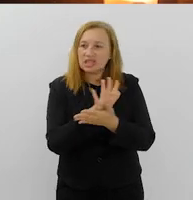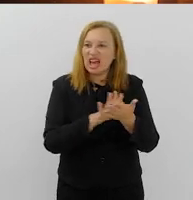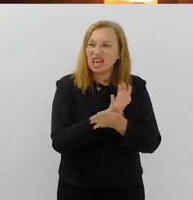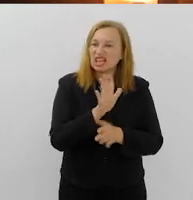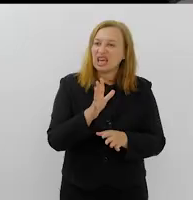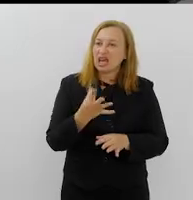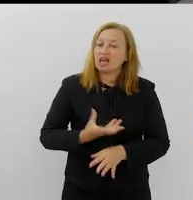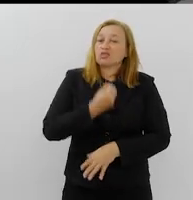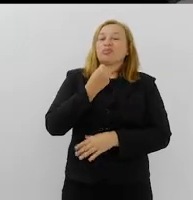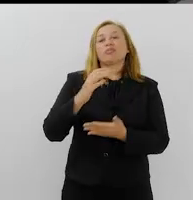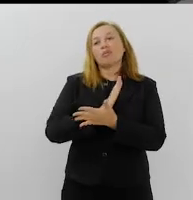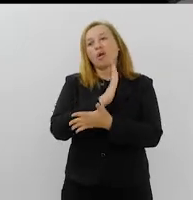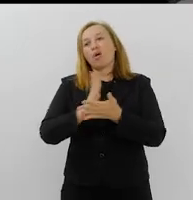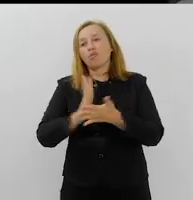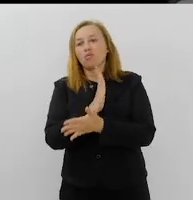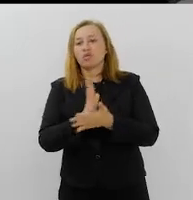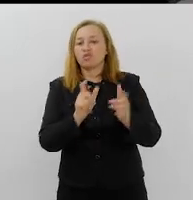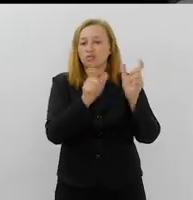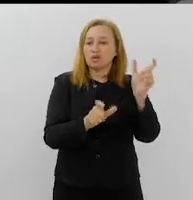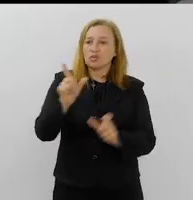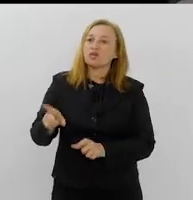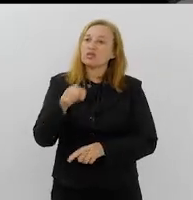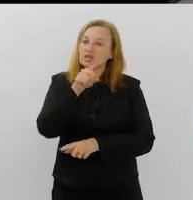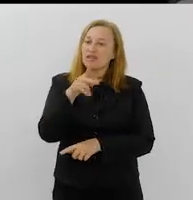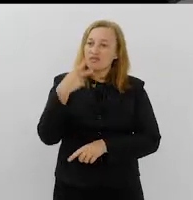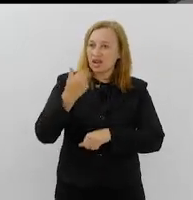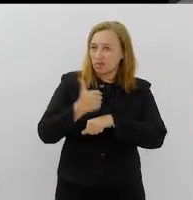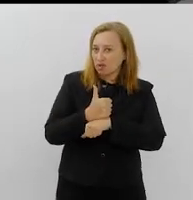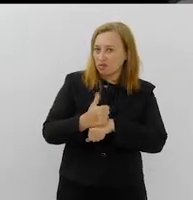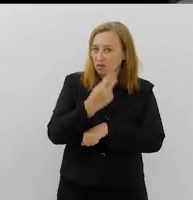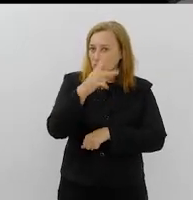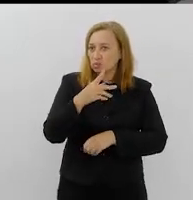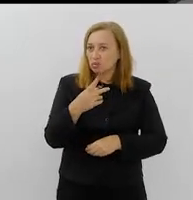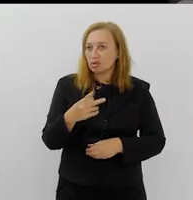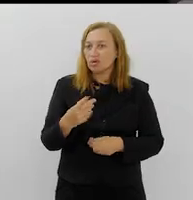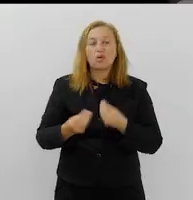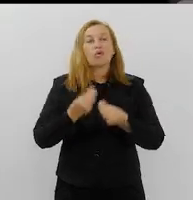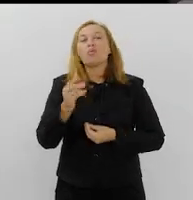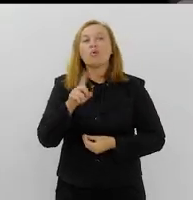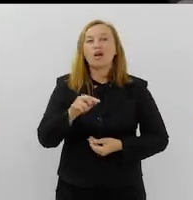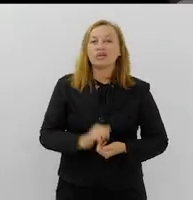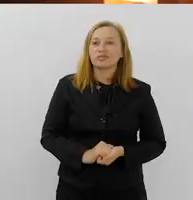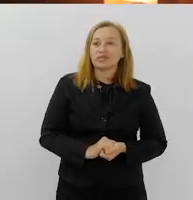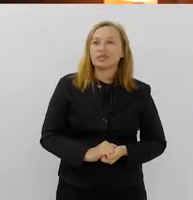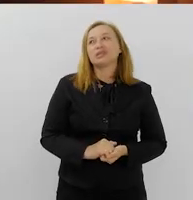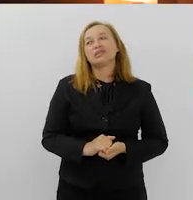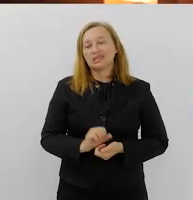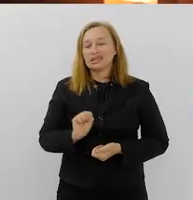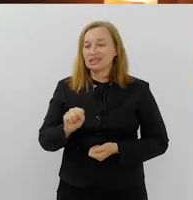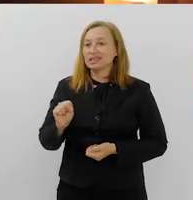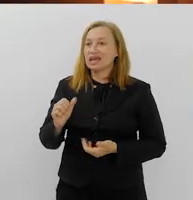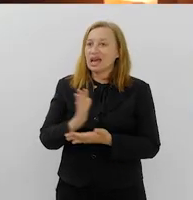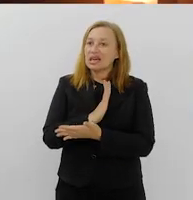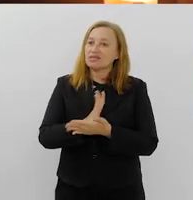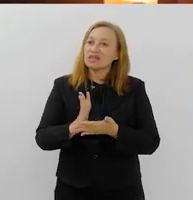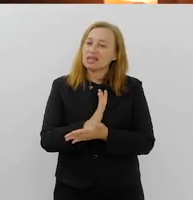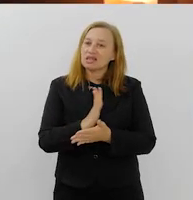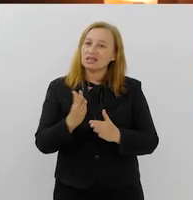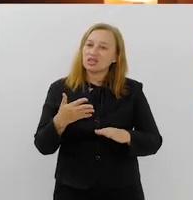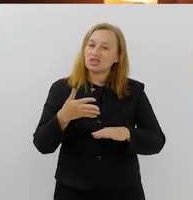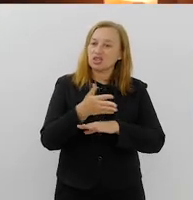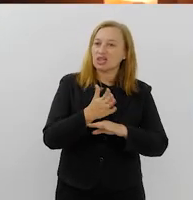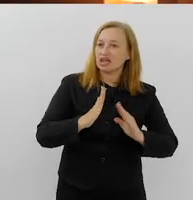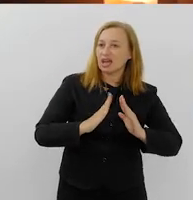É surpresa para algumas pessoas muito, quando você fala da tua profissão? Como é que é isso? Muito. Muitas pessoas chegam, às vezes, na